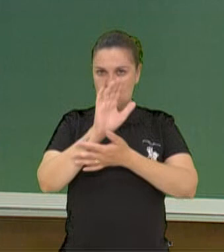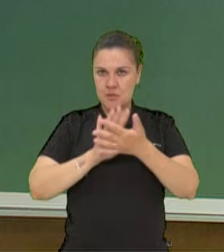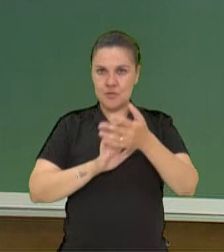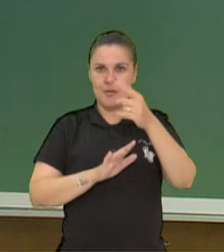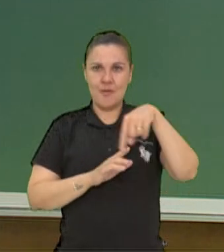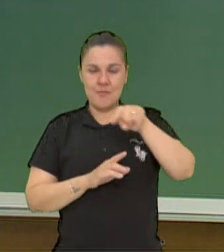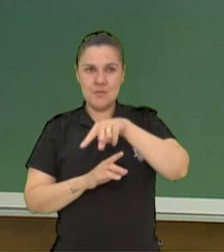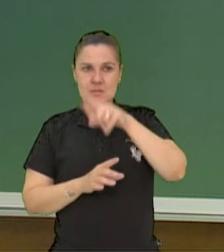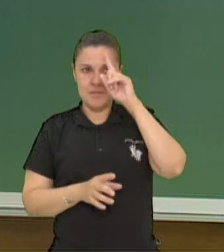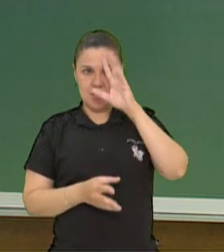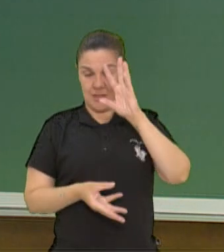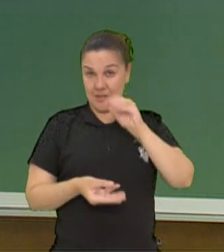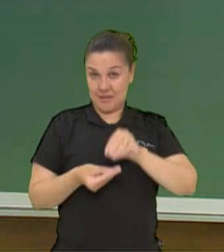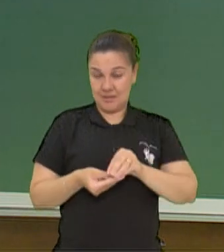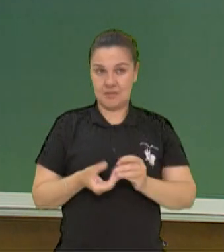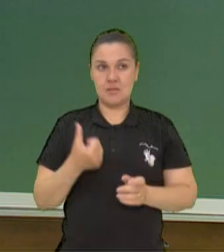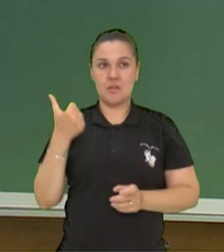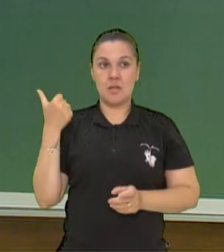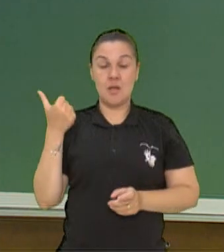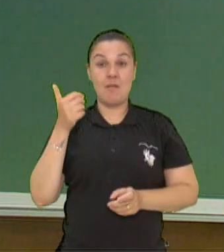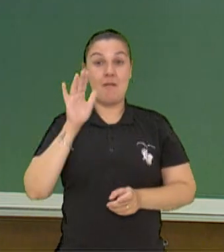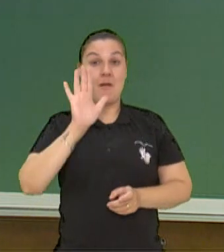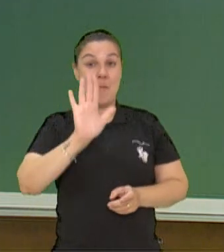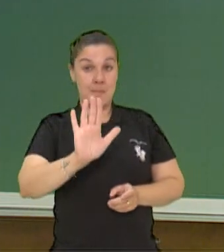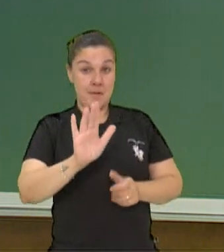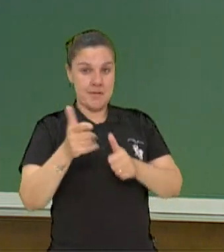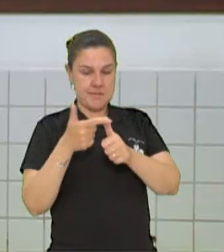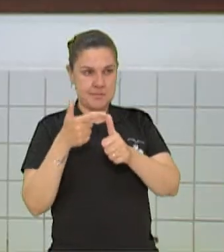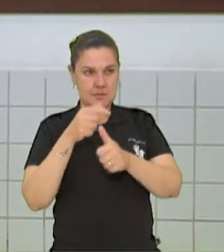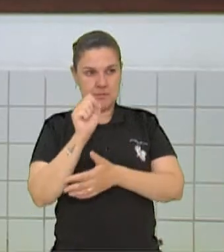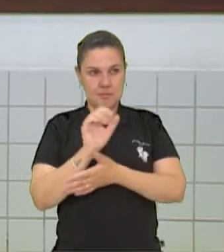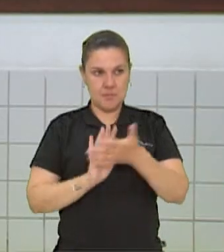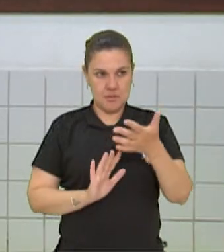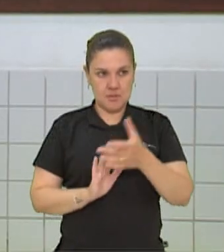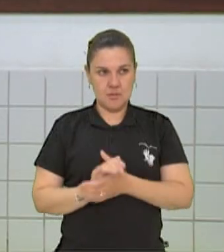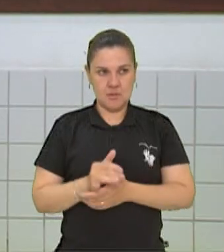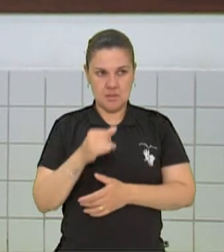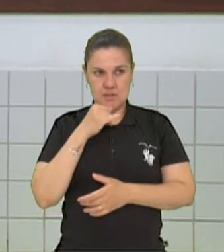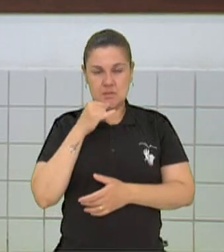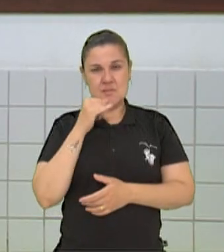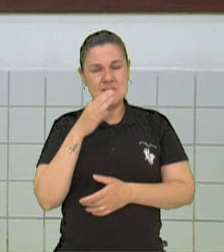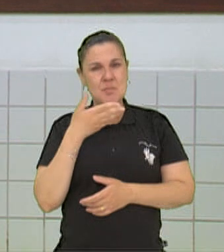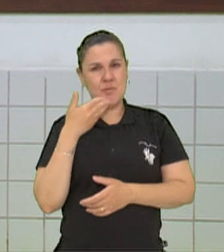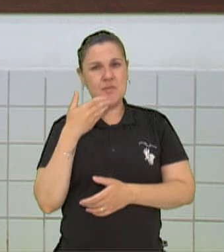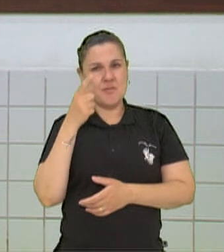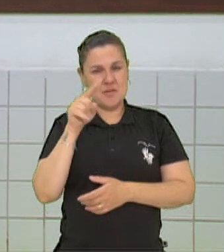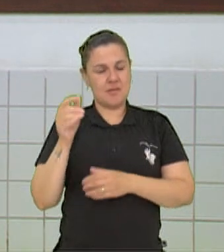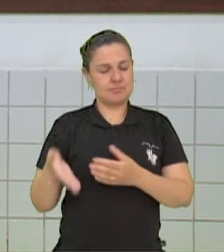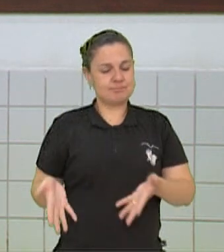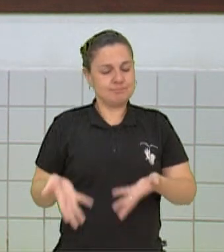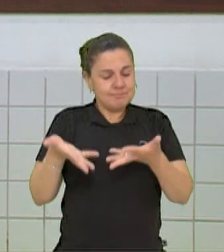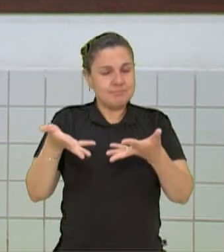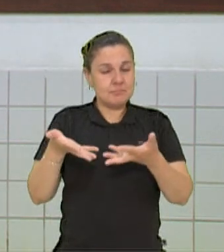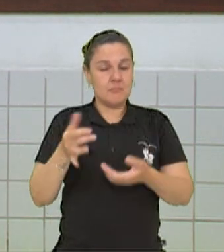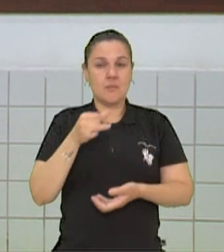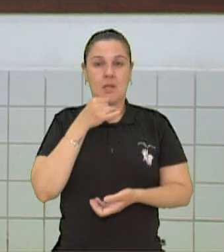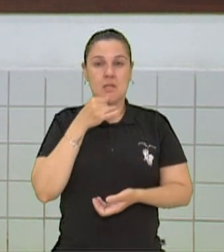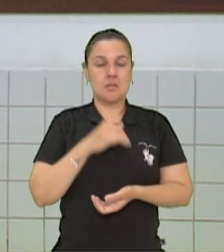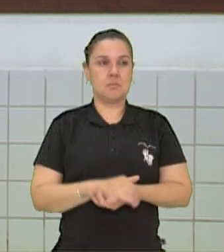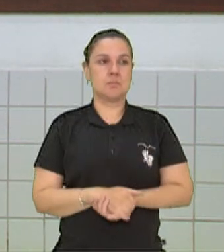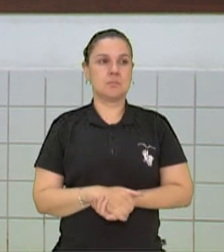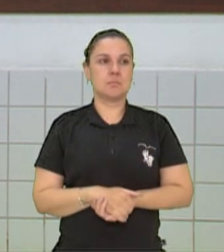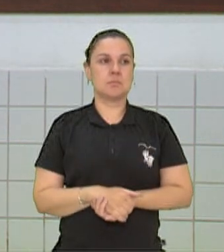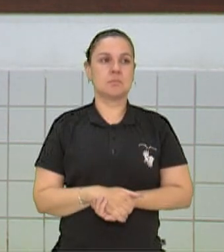para a gente aplicar o que nós vimos. Só que ainda, antes de ir para o exercício, mais um exemplo para você que vai te ajudar, pensa assim, é um exemplo que